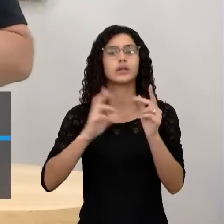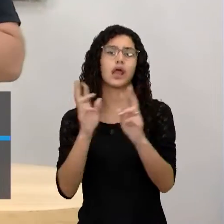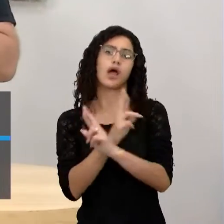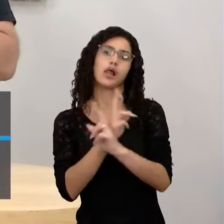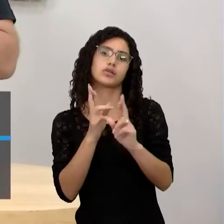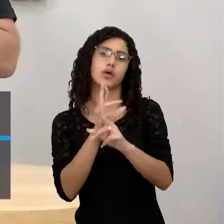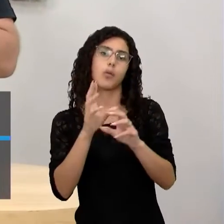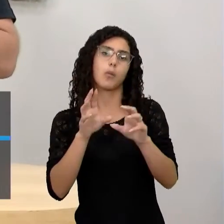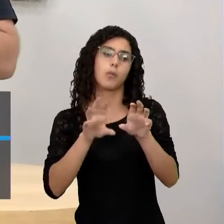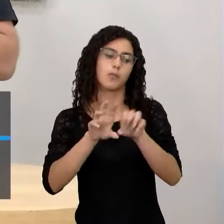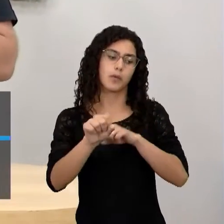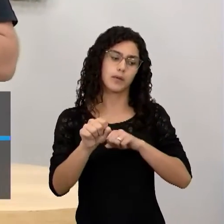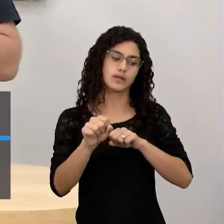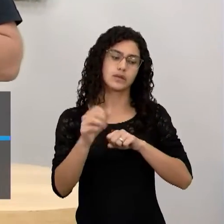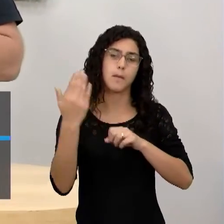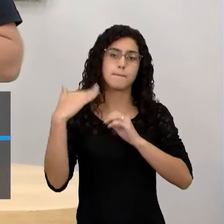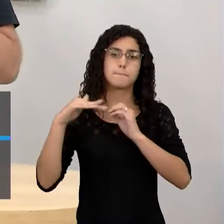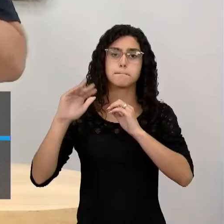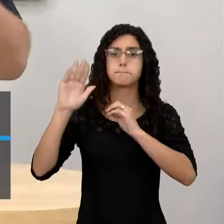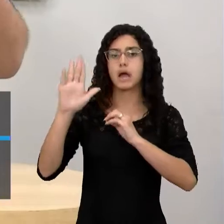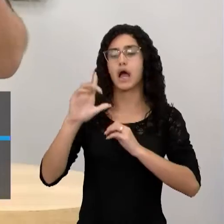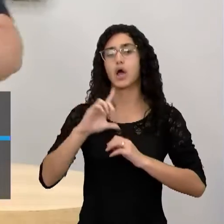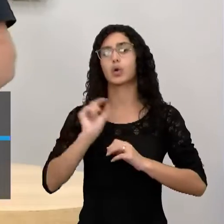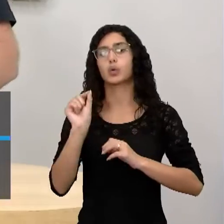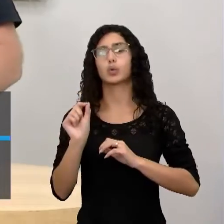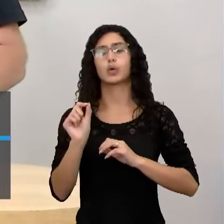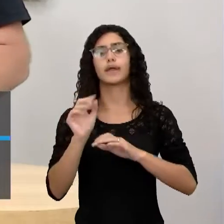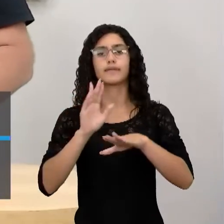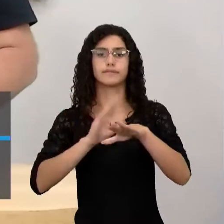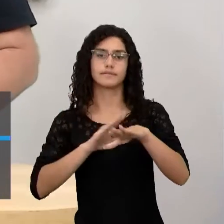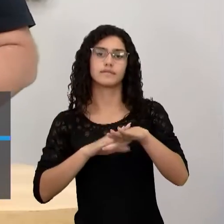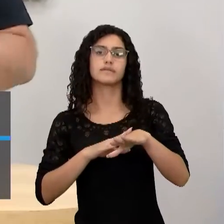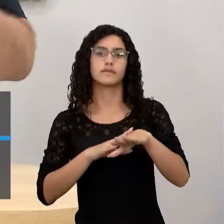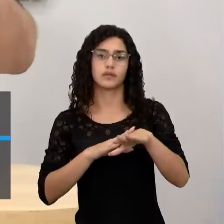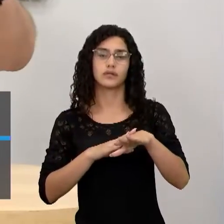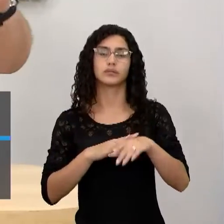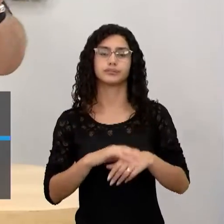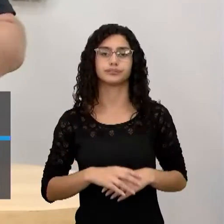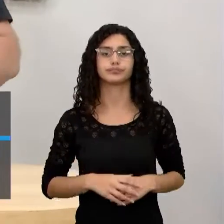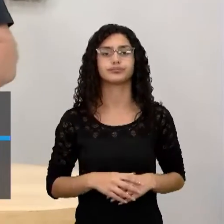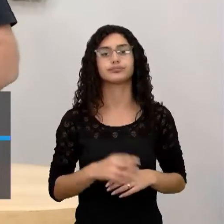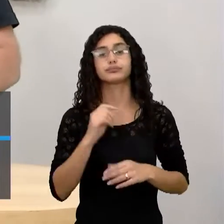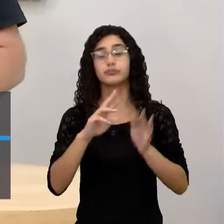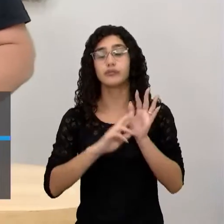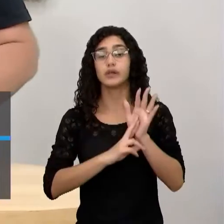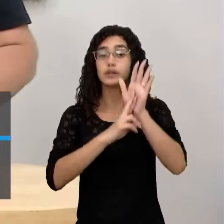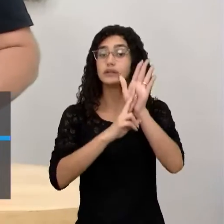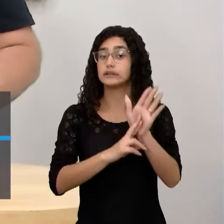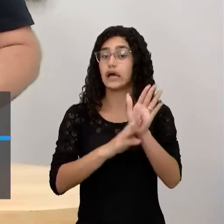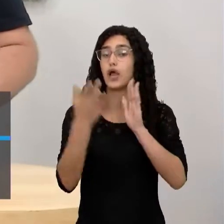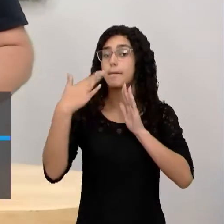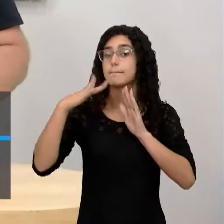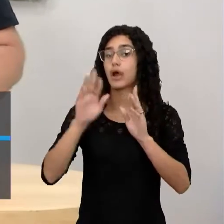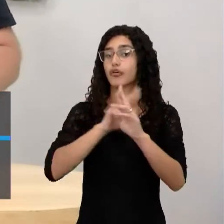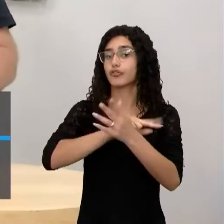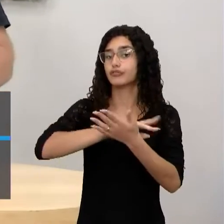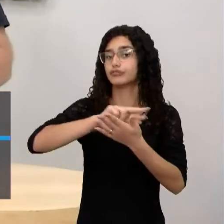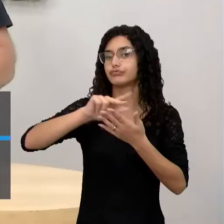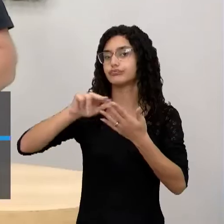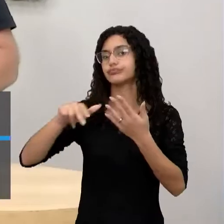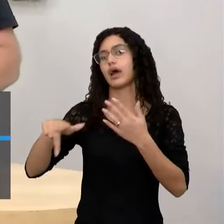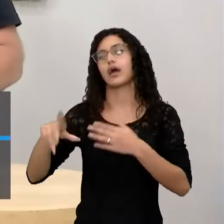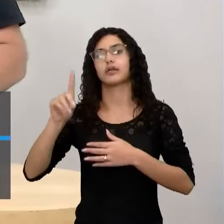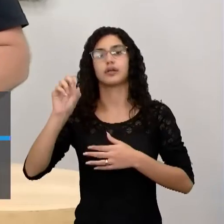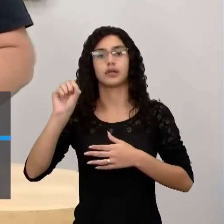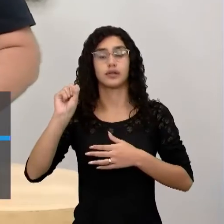relação de formação bem mais de planícies do que propriamente de planaltos, dando destaque aí para os diversos desertos que